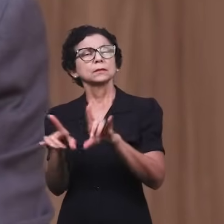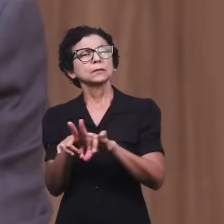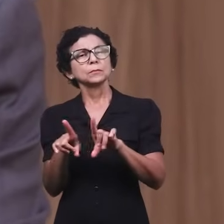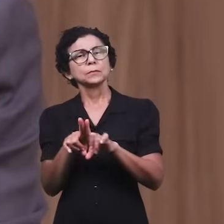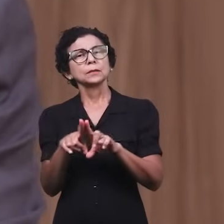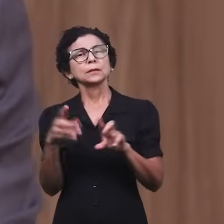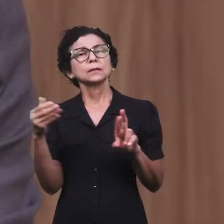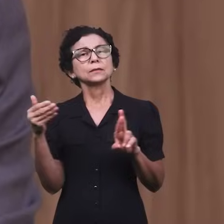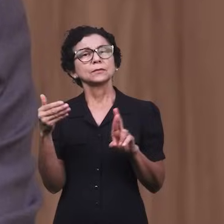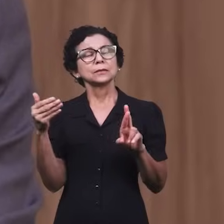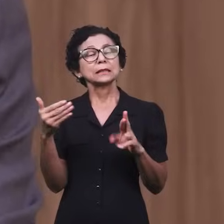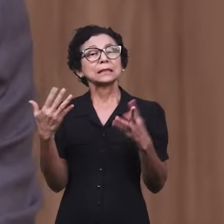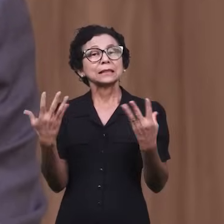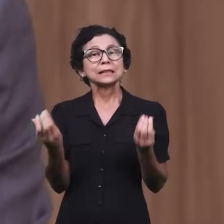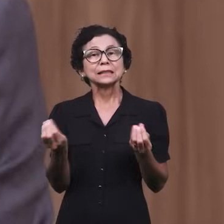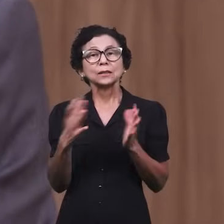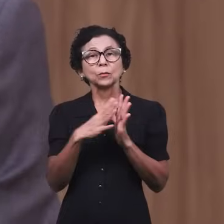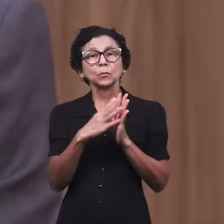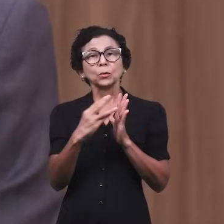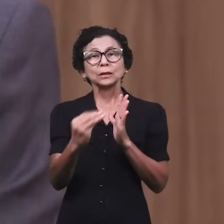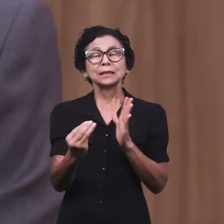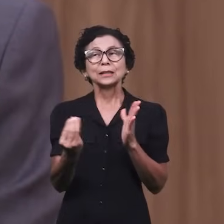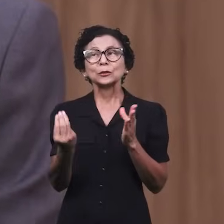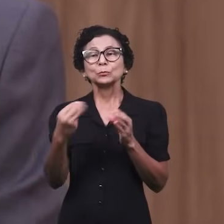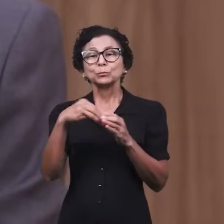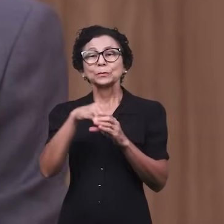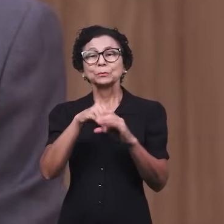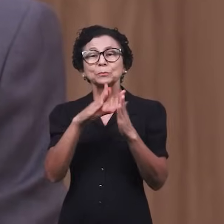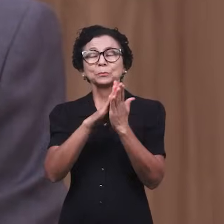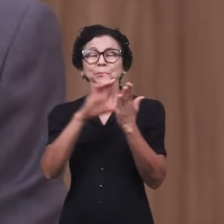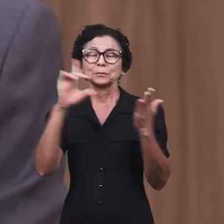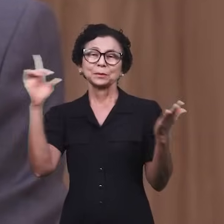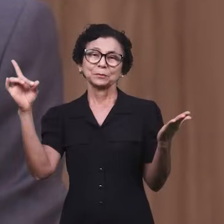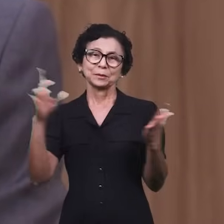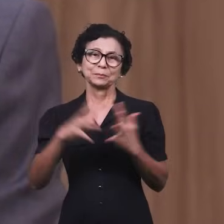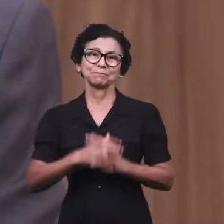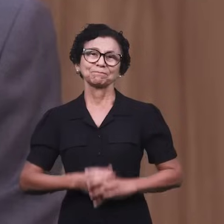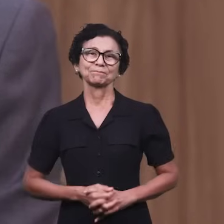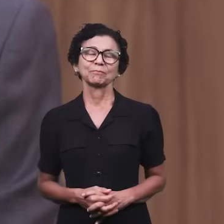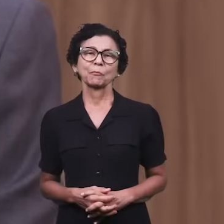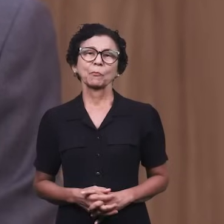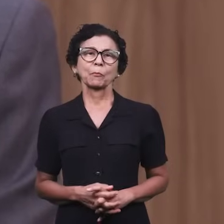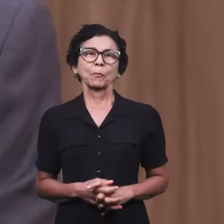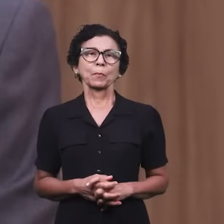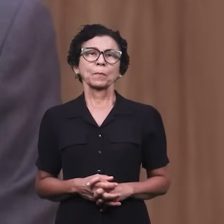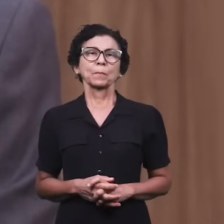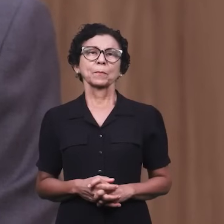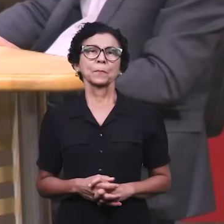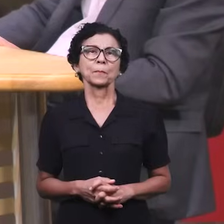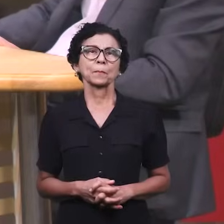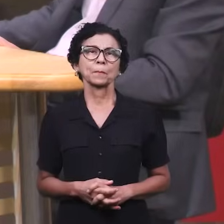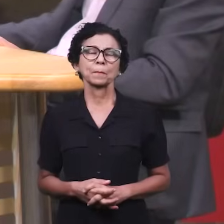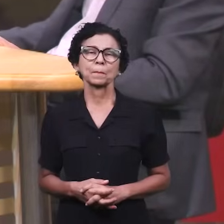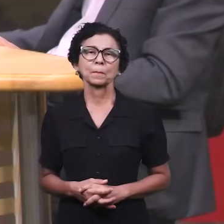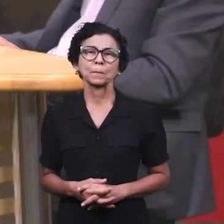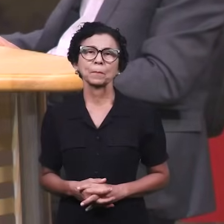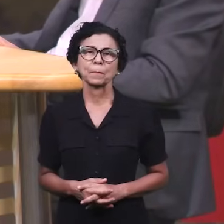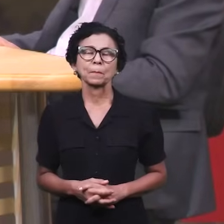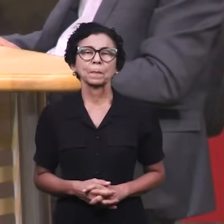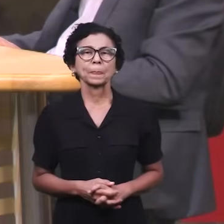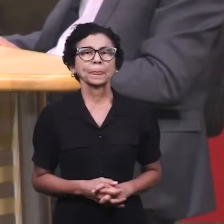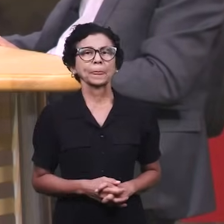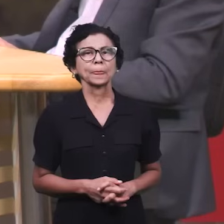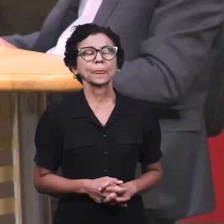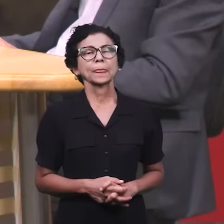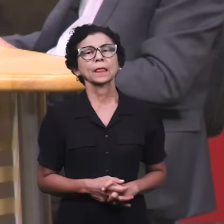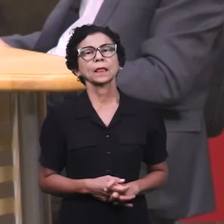no modelo bíblico no no modelo da palavra do senhor e essa benção né É bom lembrar né Marcelo que essa